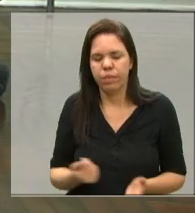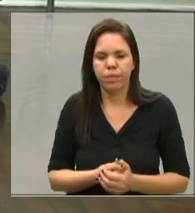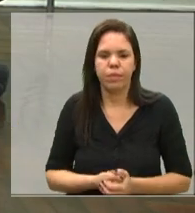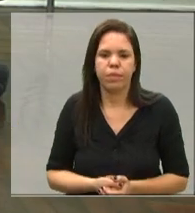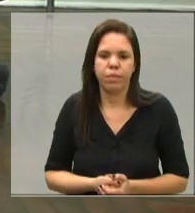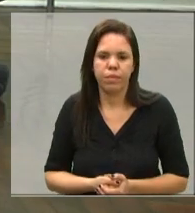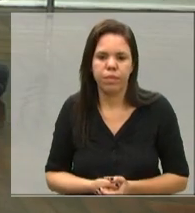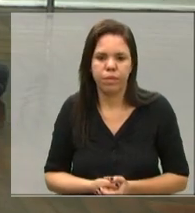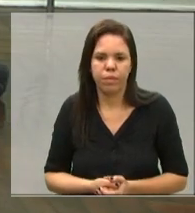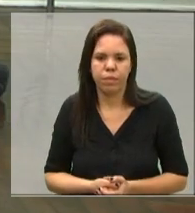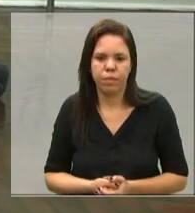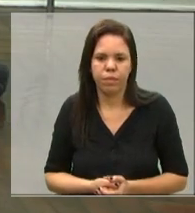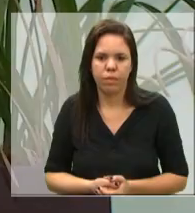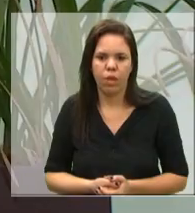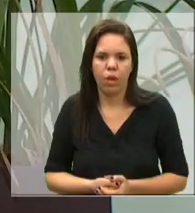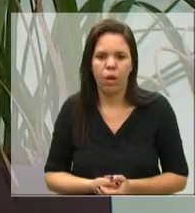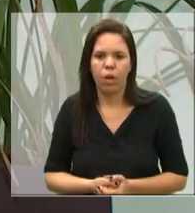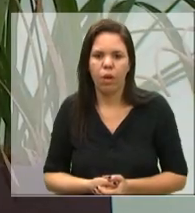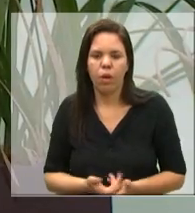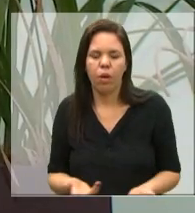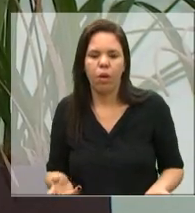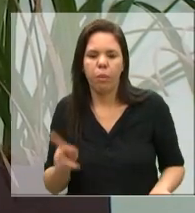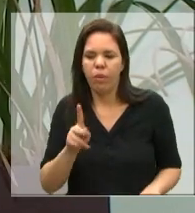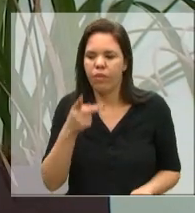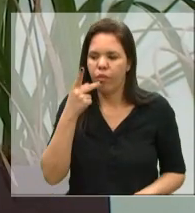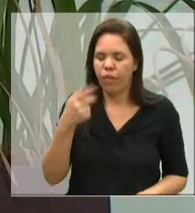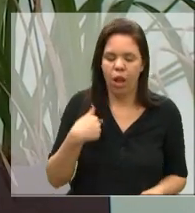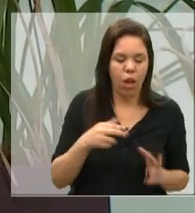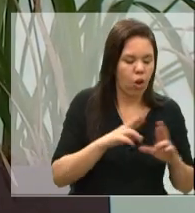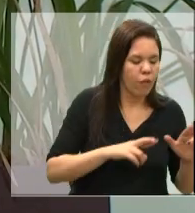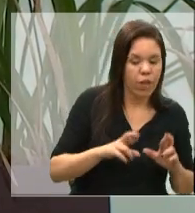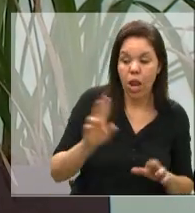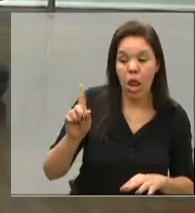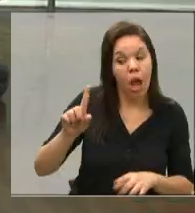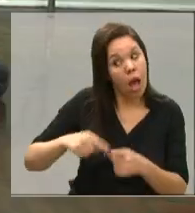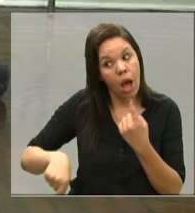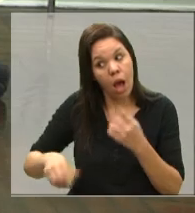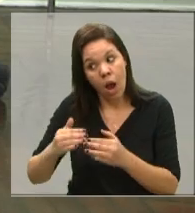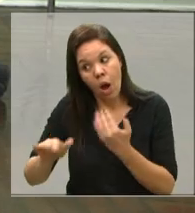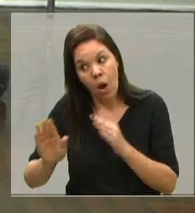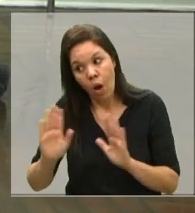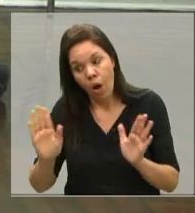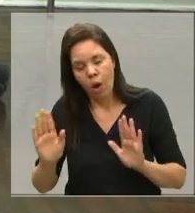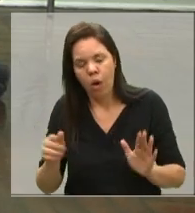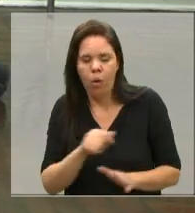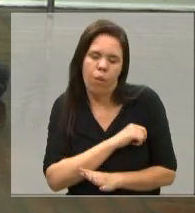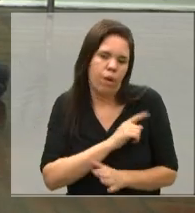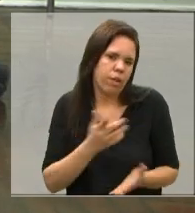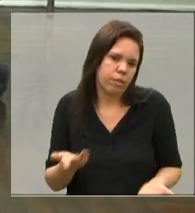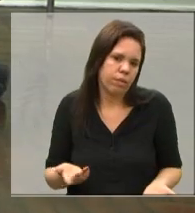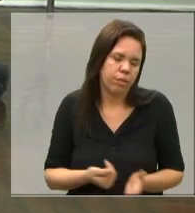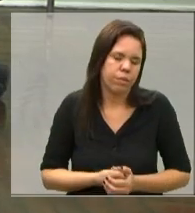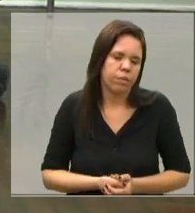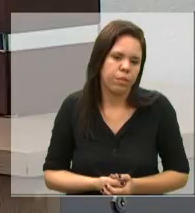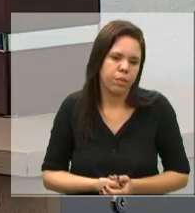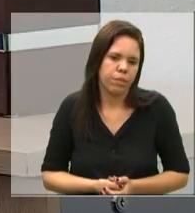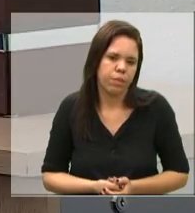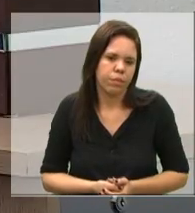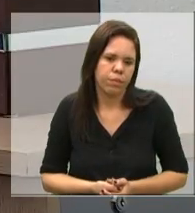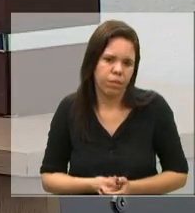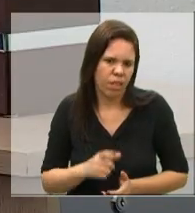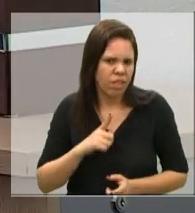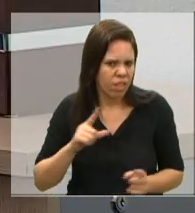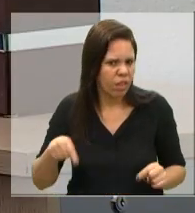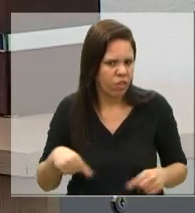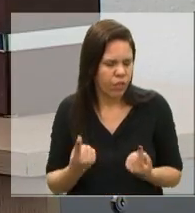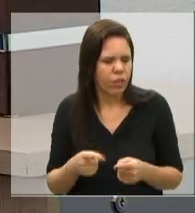né? Just in time. O professor fala, eu já confiro. Professor, isso não é bem assim. Isso coloca... Ainda nessa sua vertente, há um